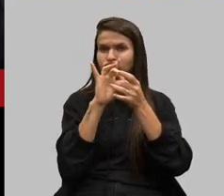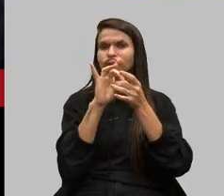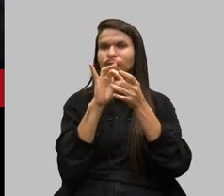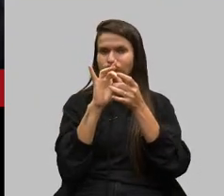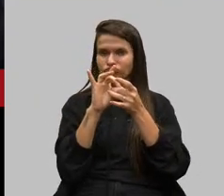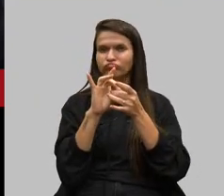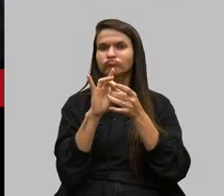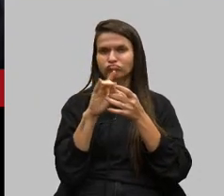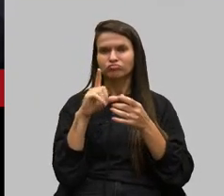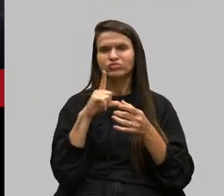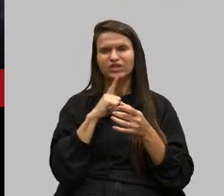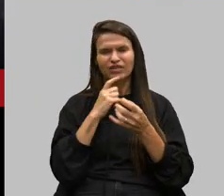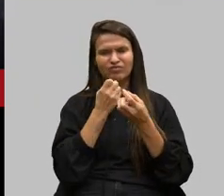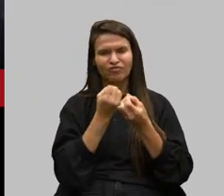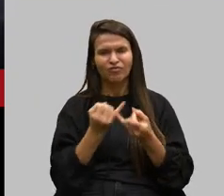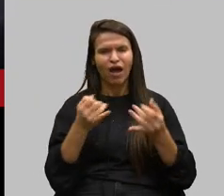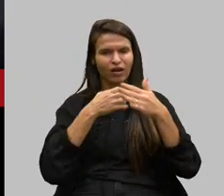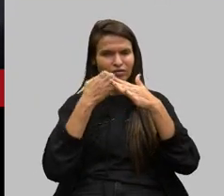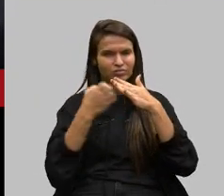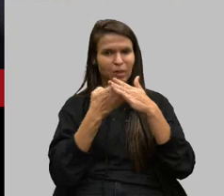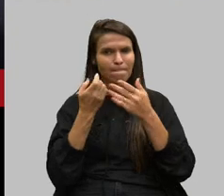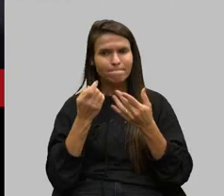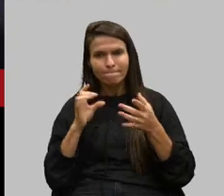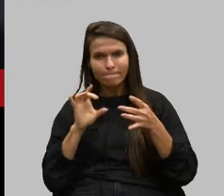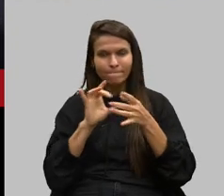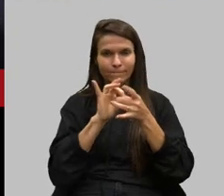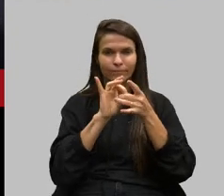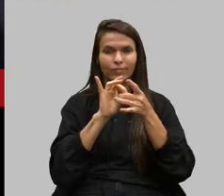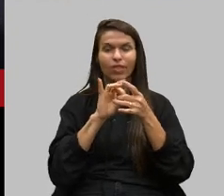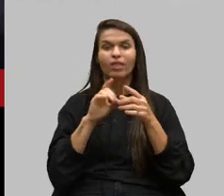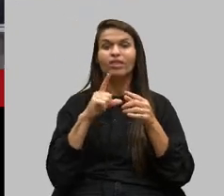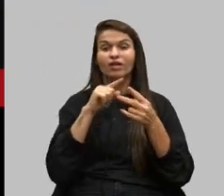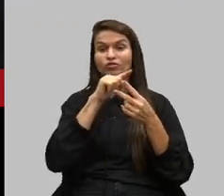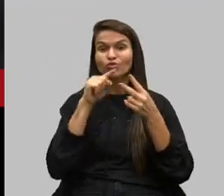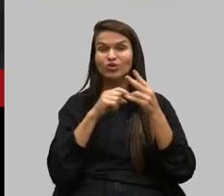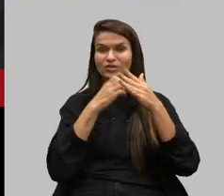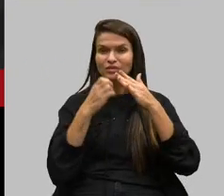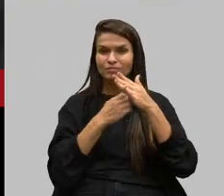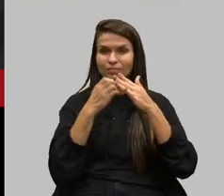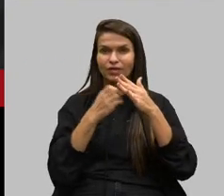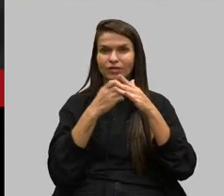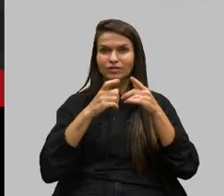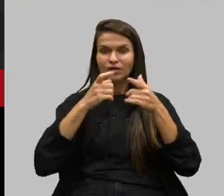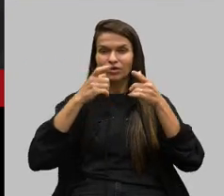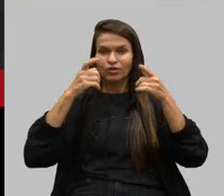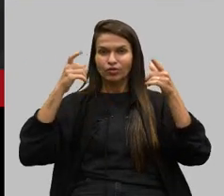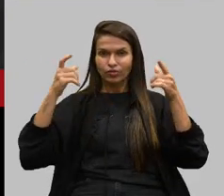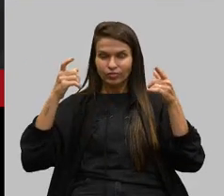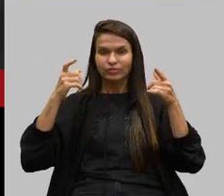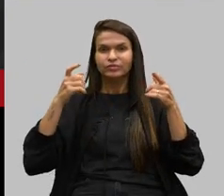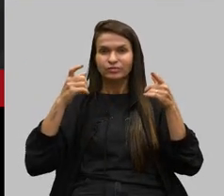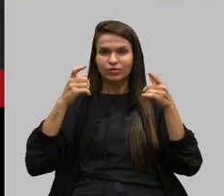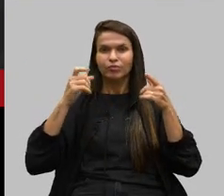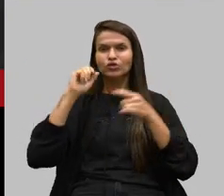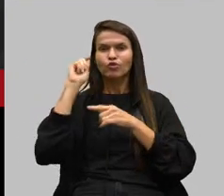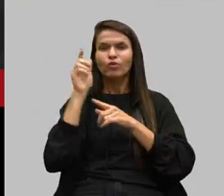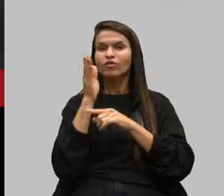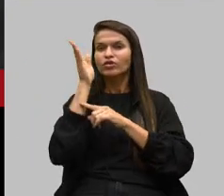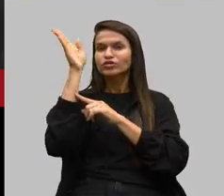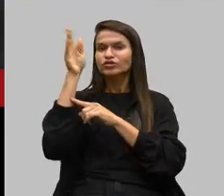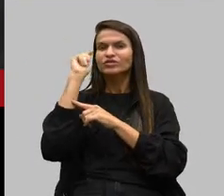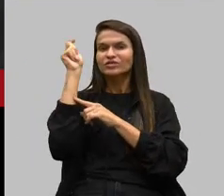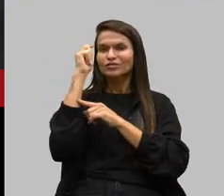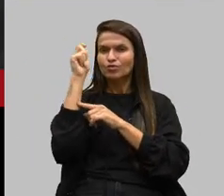trouxe muitas empresas Inclusive tem duas empresas de porte grande que iam para o Rio Grande do Sul Devido as